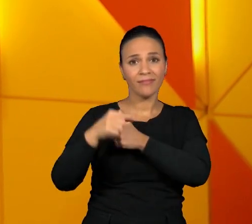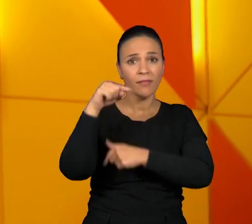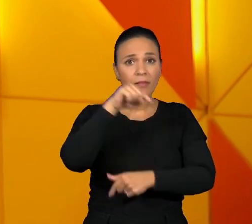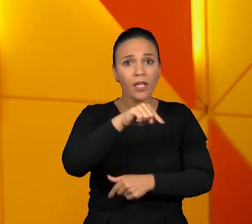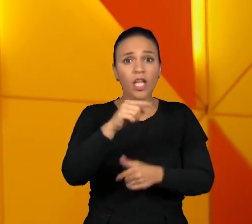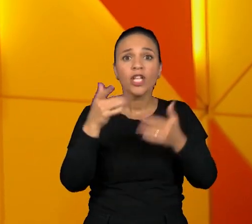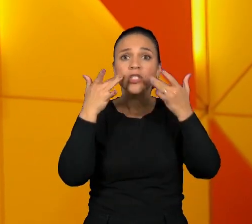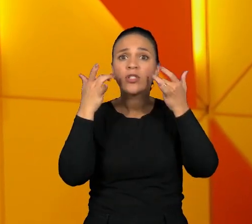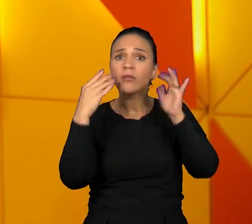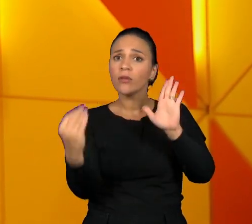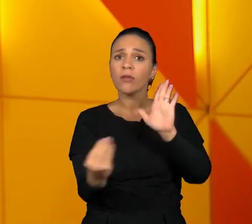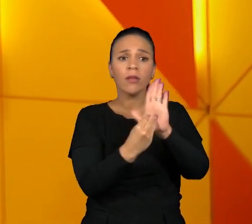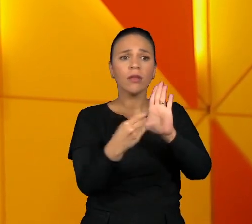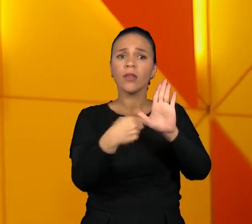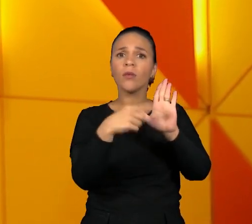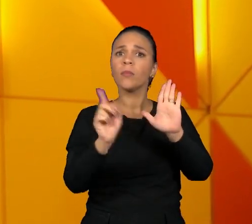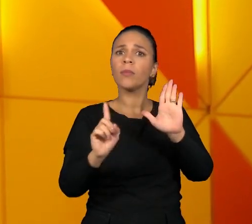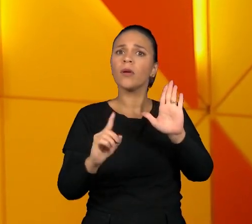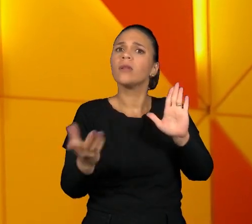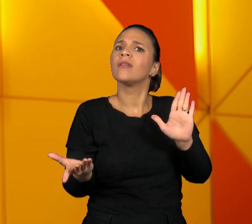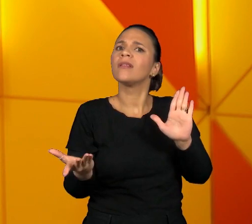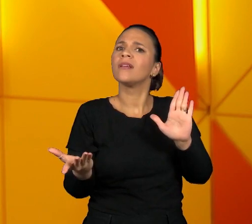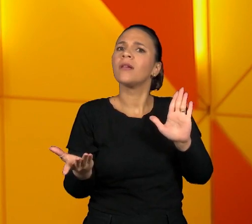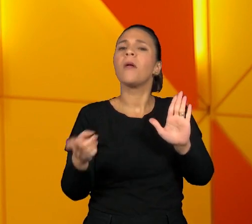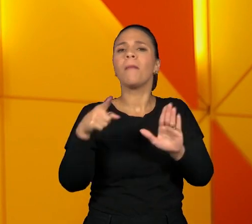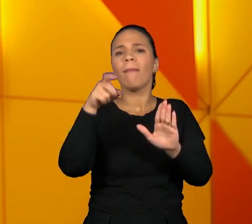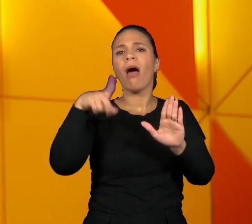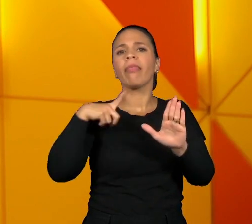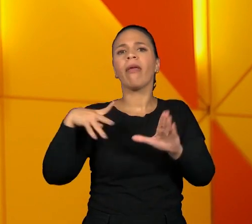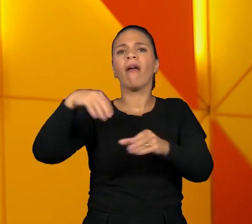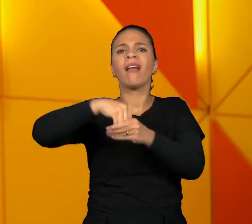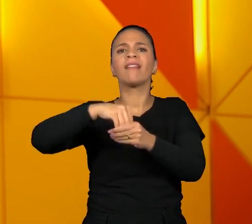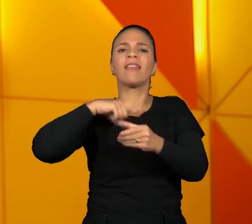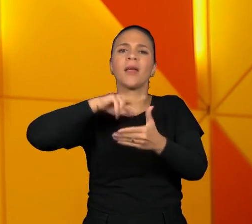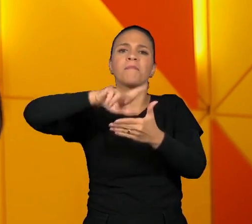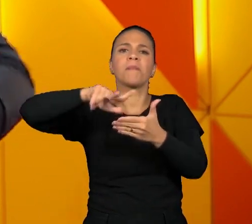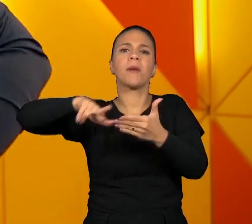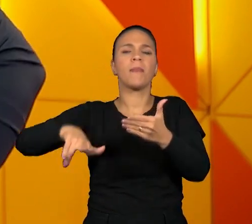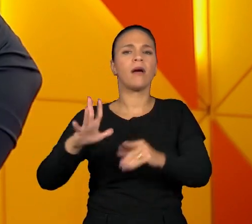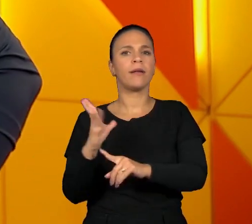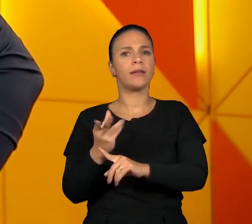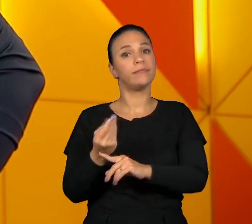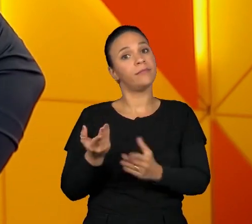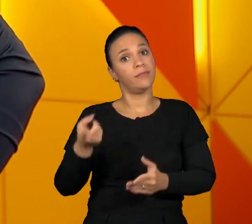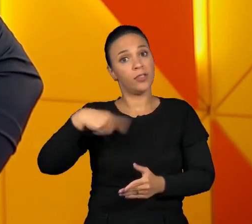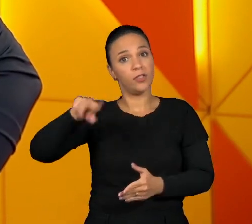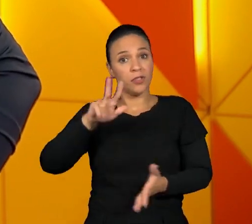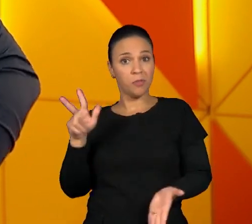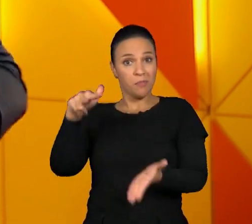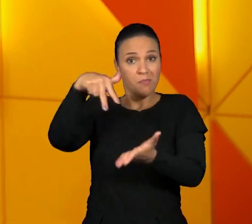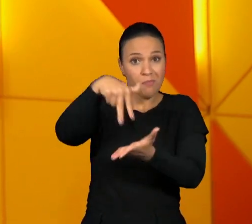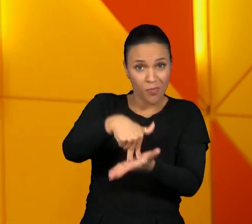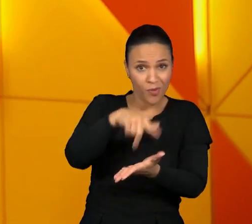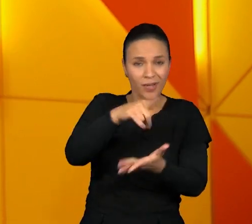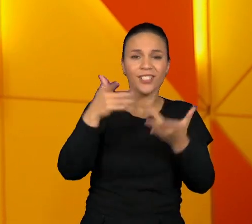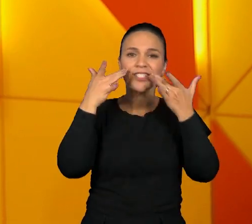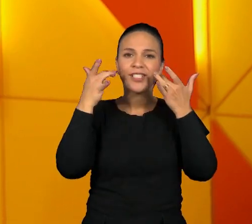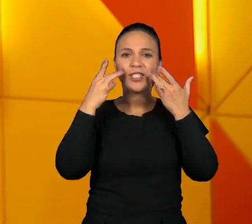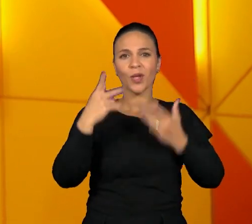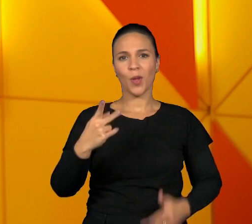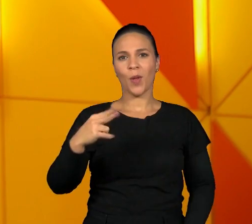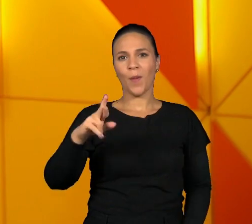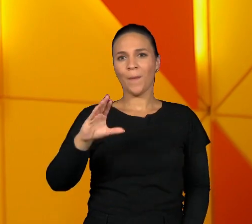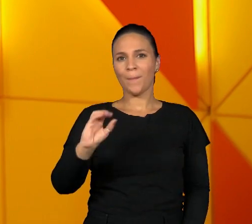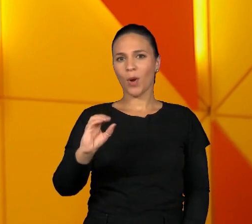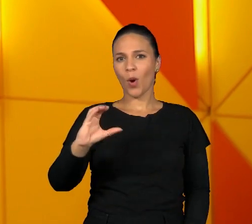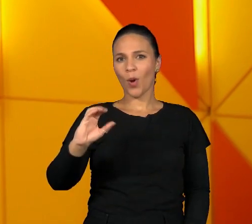entra, por ser considerado a junção de outras artes. E nós fomos até o Teatro Procópio Ferreira, que fica aqui em São Paulo,